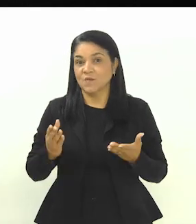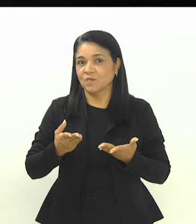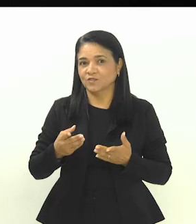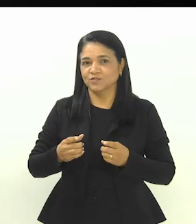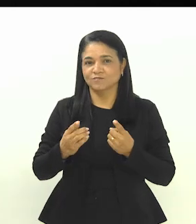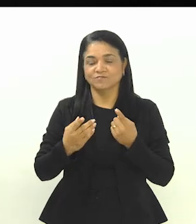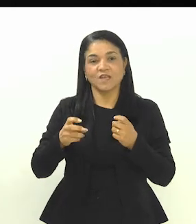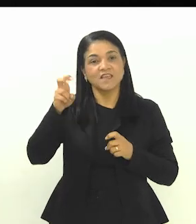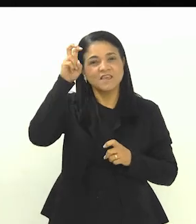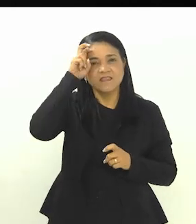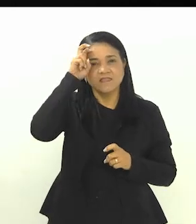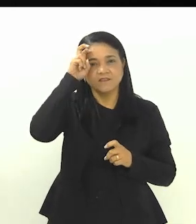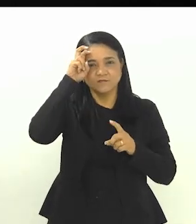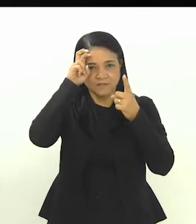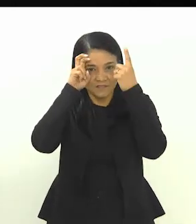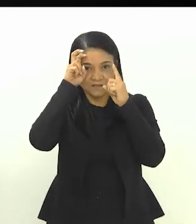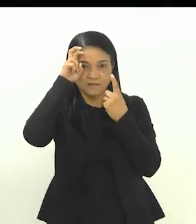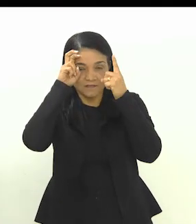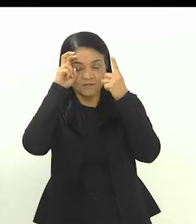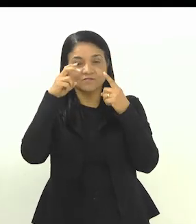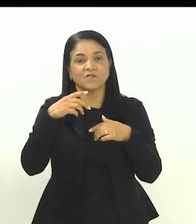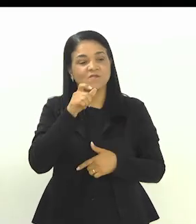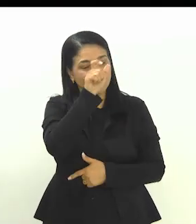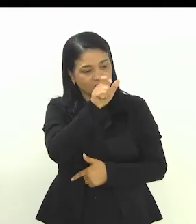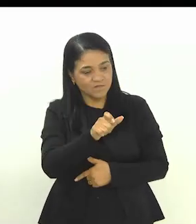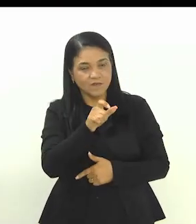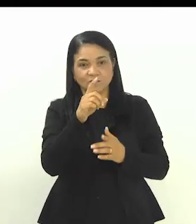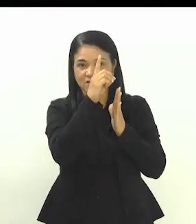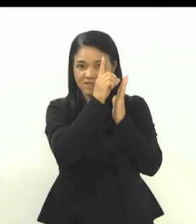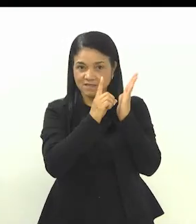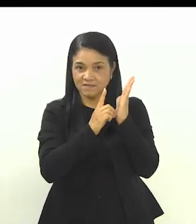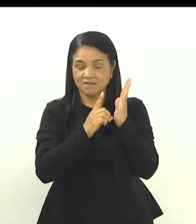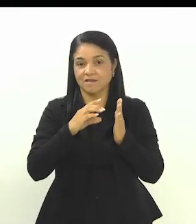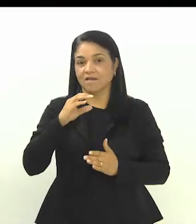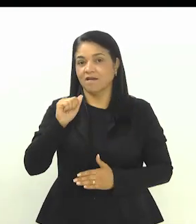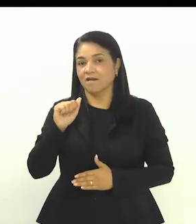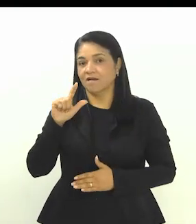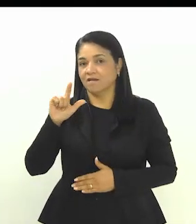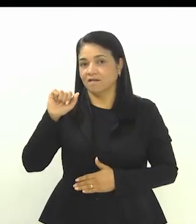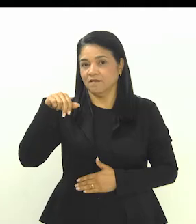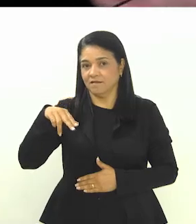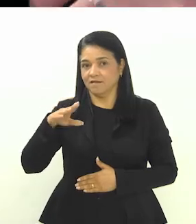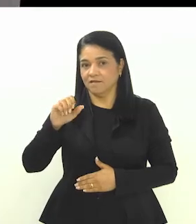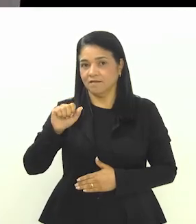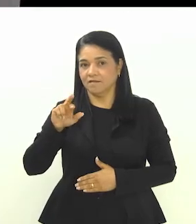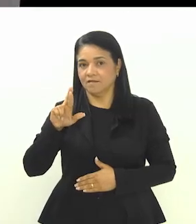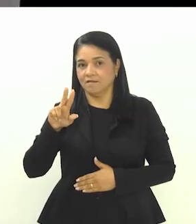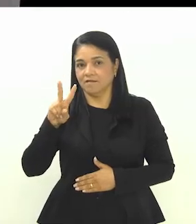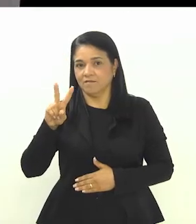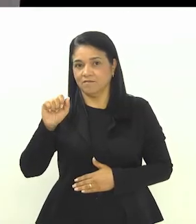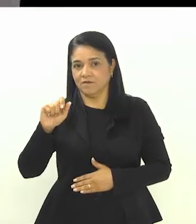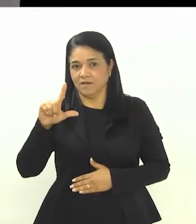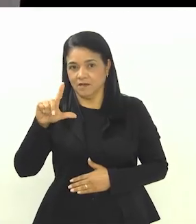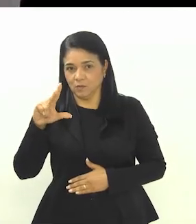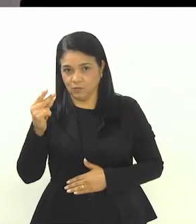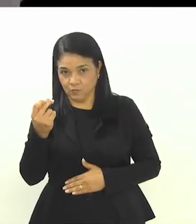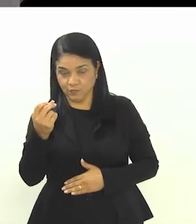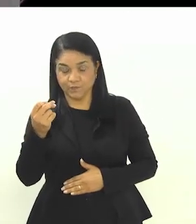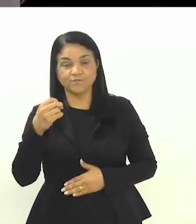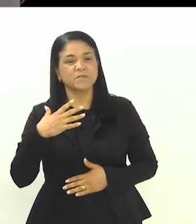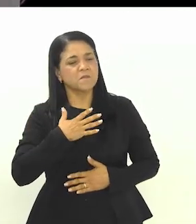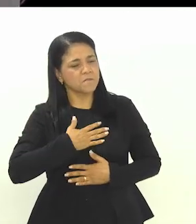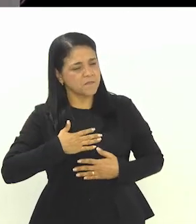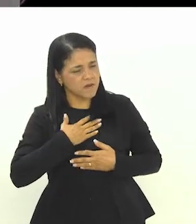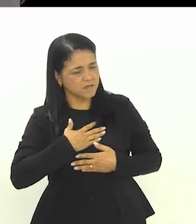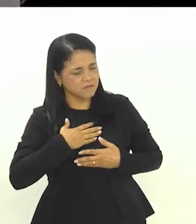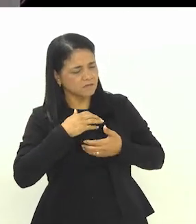no Quintas com Quintais, vamos conversar com o Light Designer Alan Carvalho. Alan, prazer meu. grande